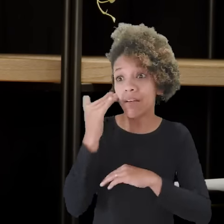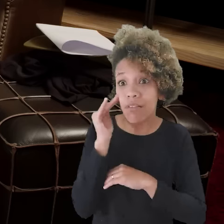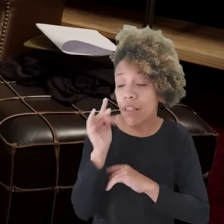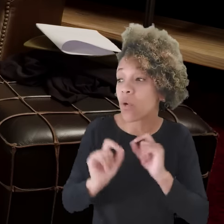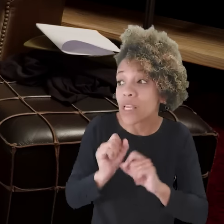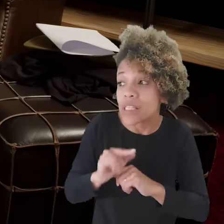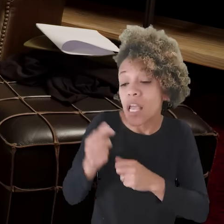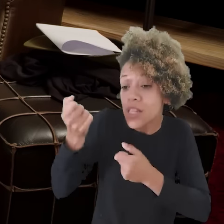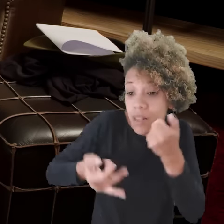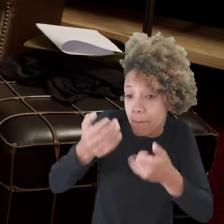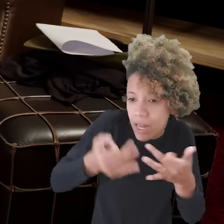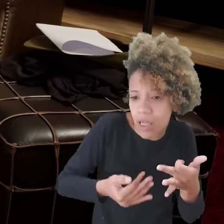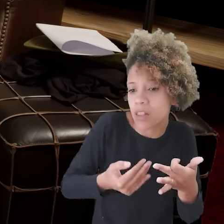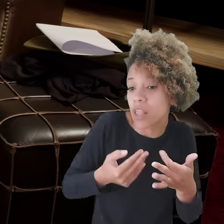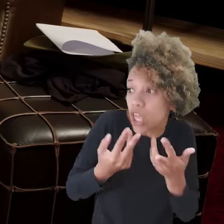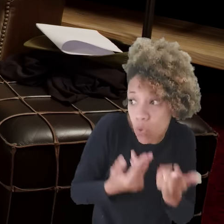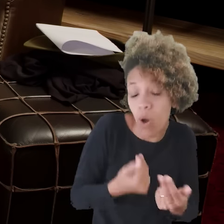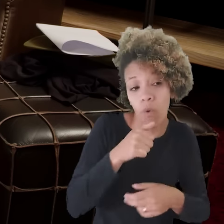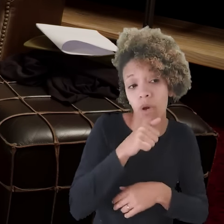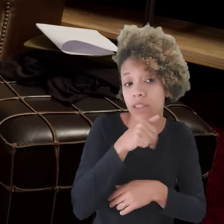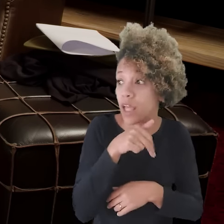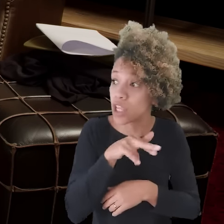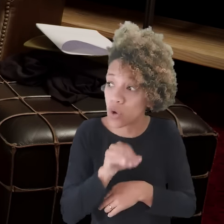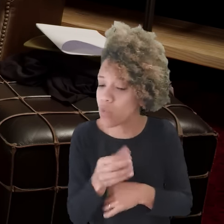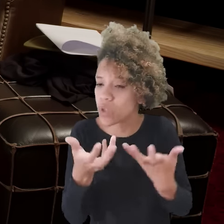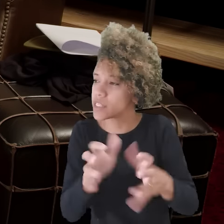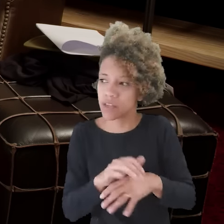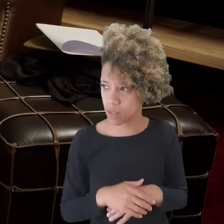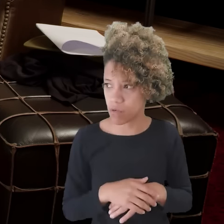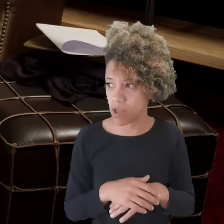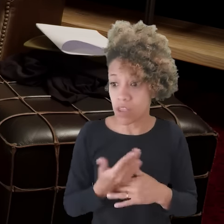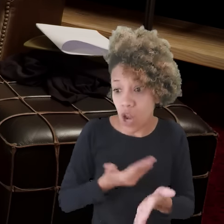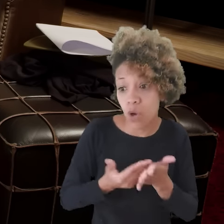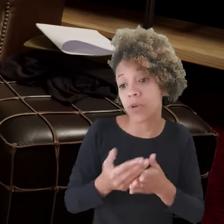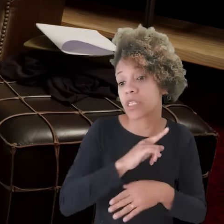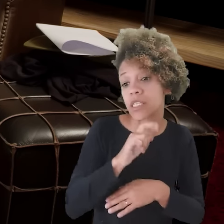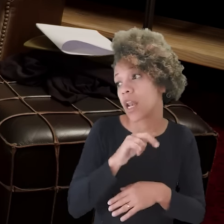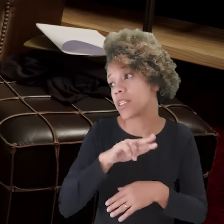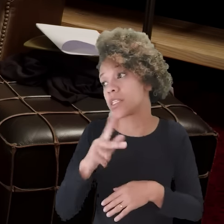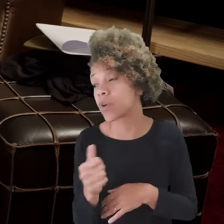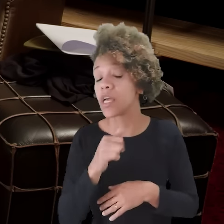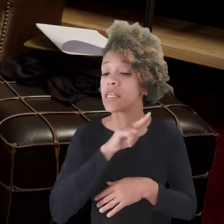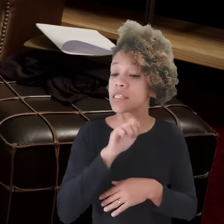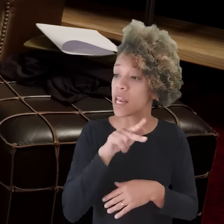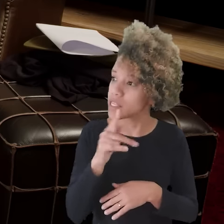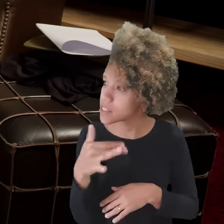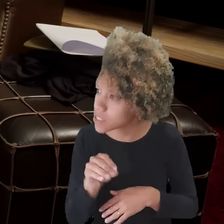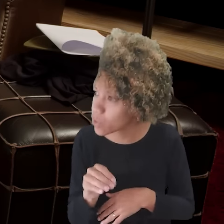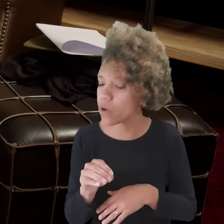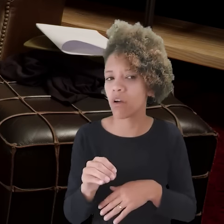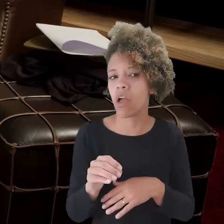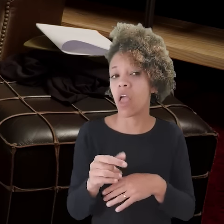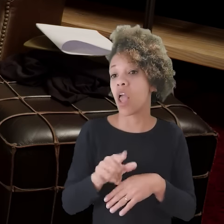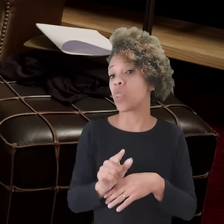ele entendeu que se ele falasse como nairon as pessoas não iriam aceitar a piada e ele começou a fazer como o Zé Lezinho ele notou que esse Zé Lezinho